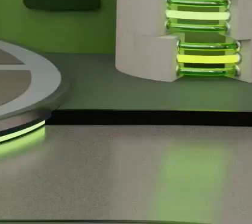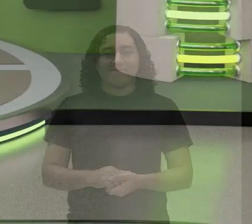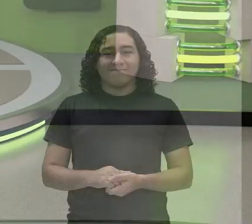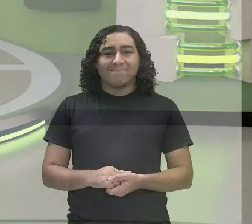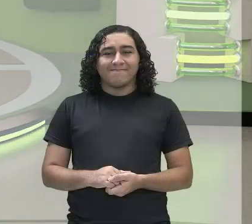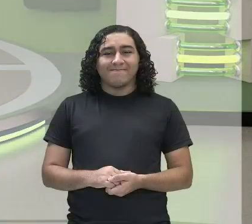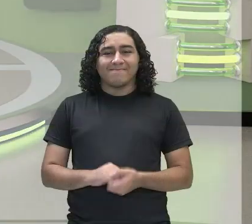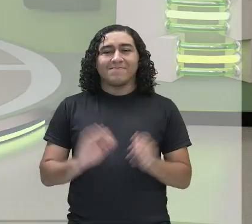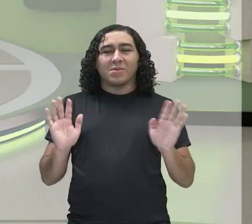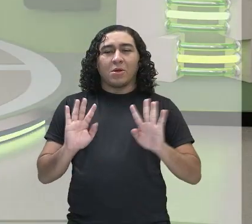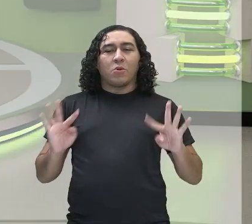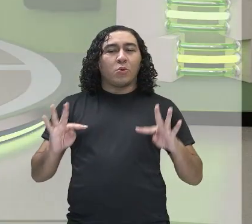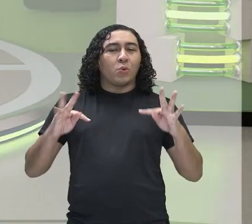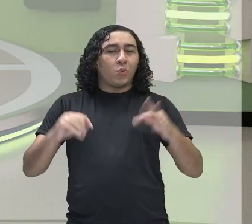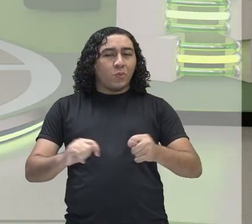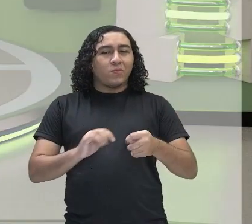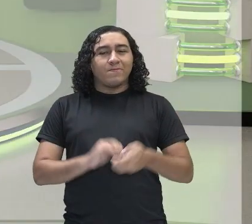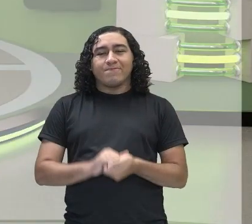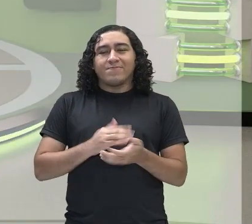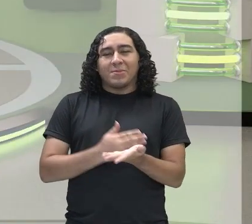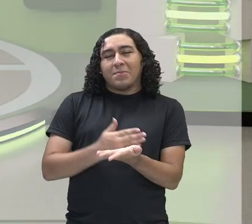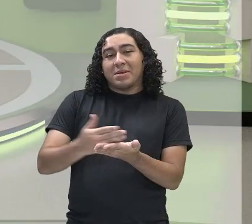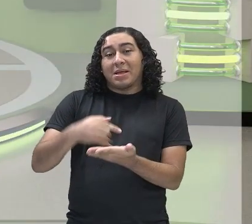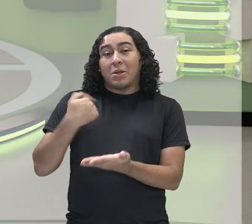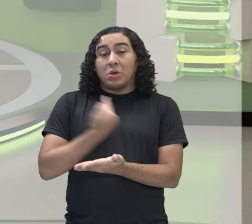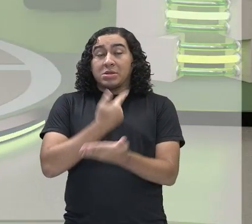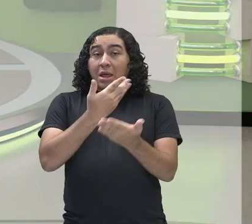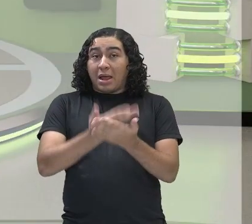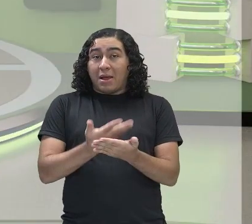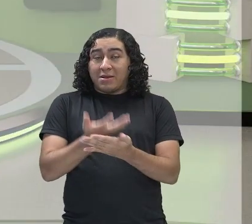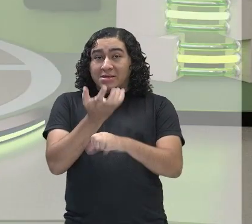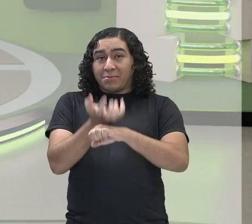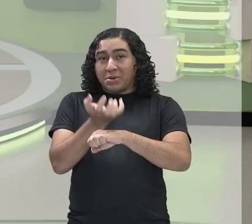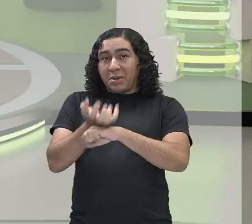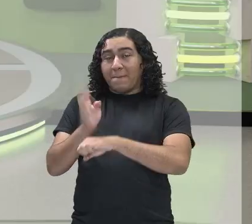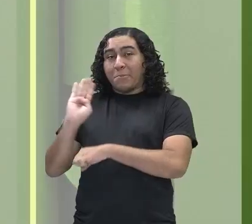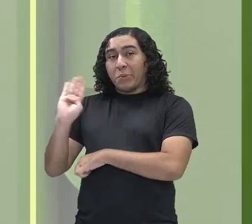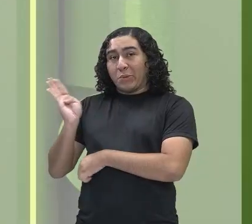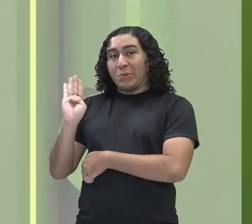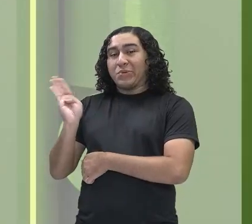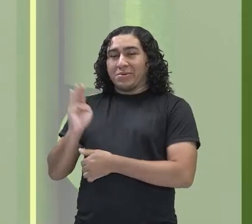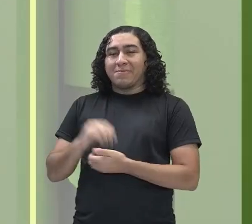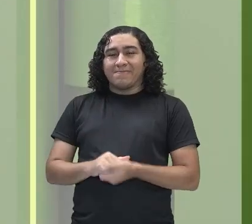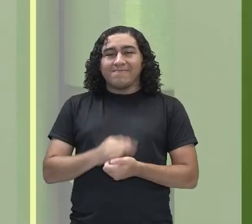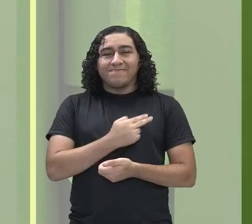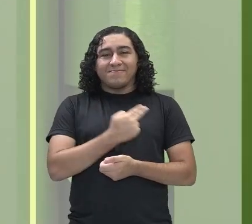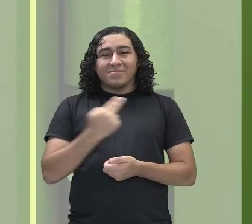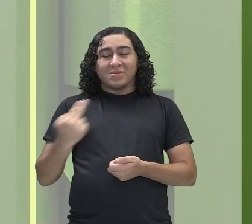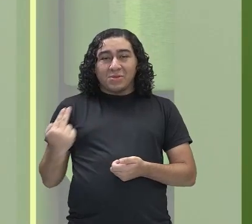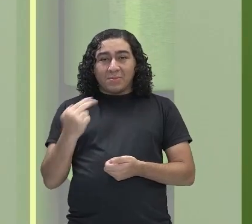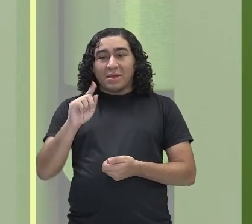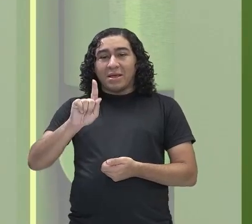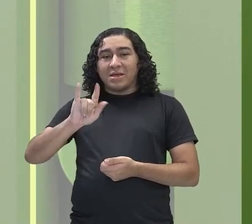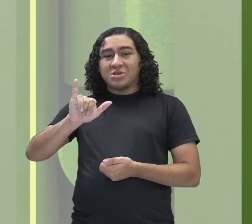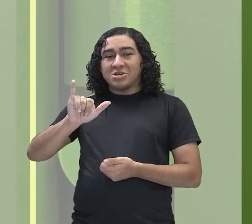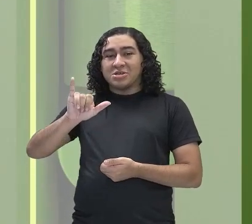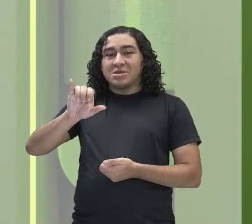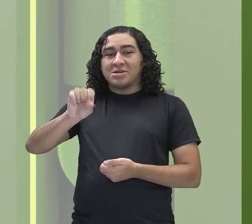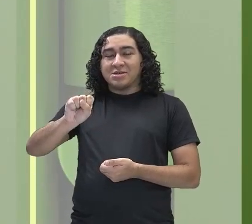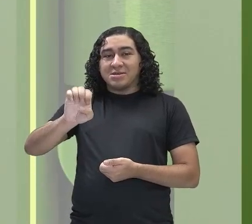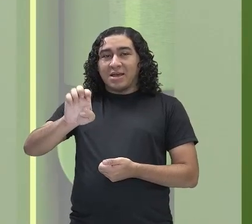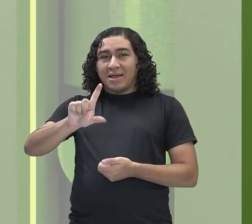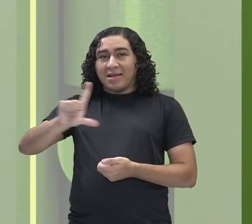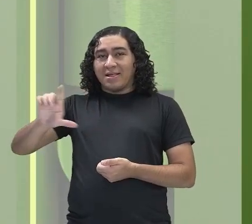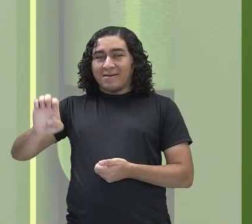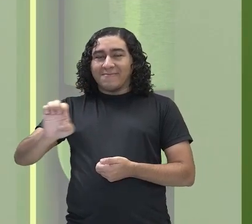Olá a todos vamos dar início a noss aula de biologia eu sou a professora Gisele Palmeira